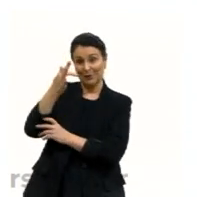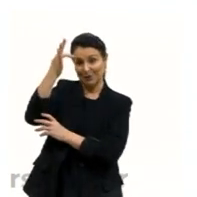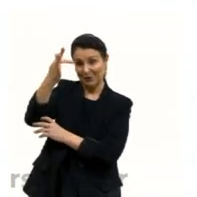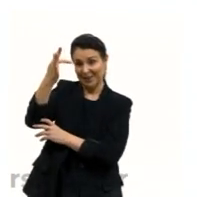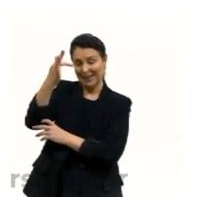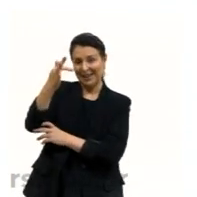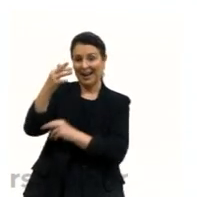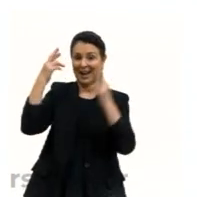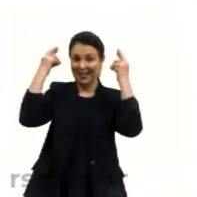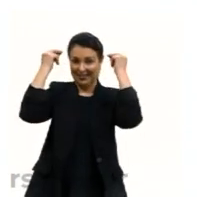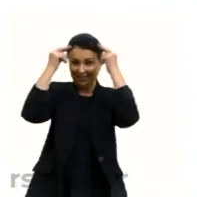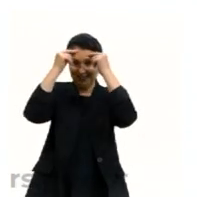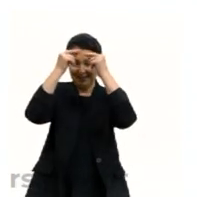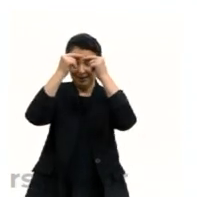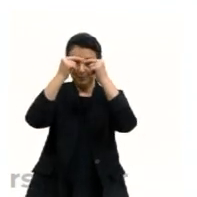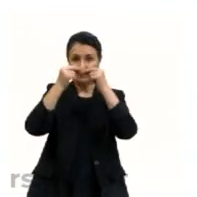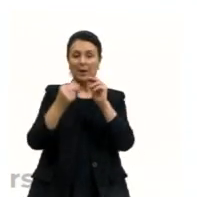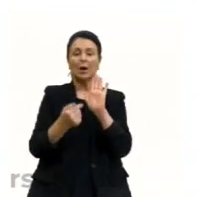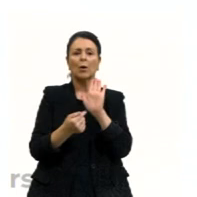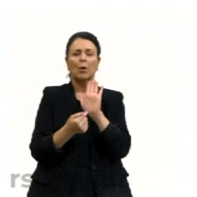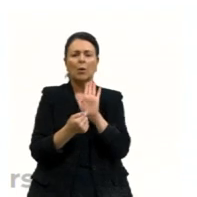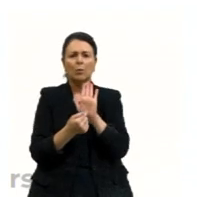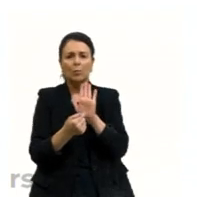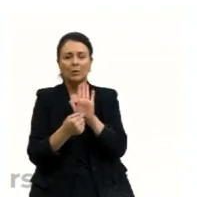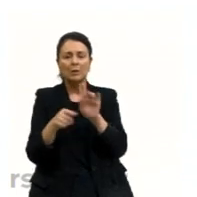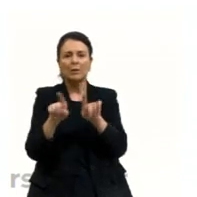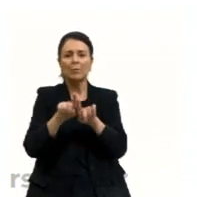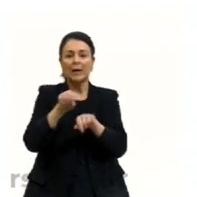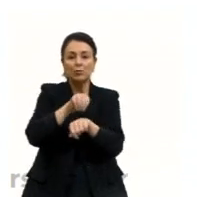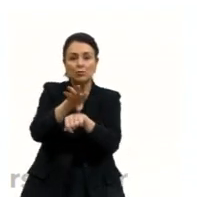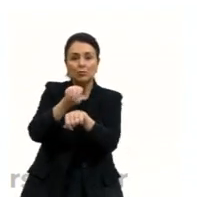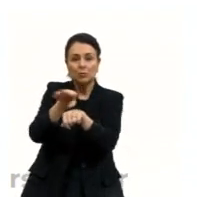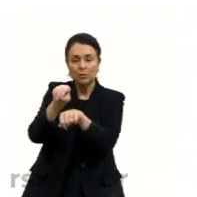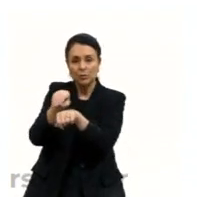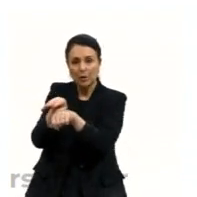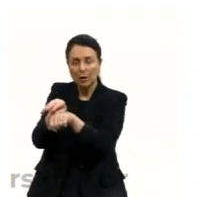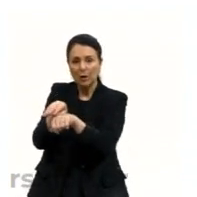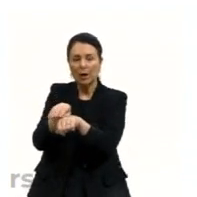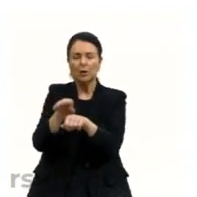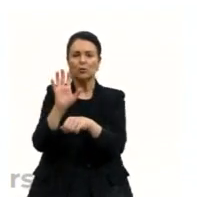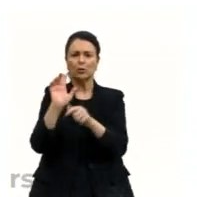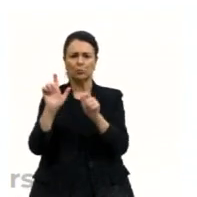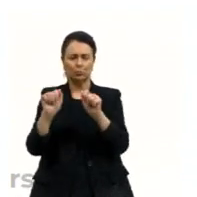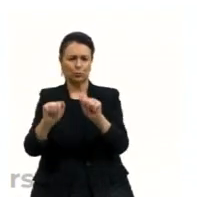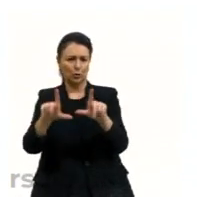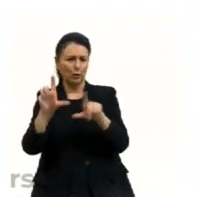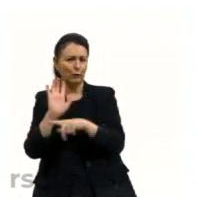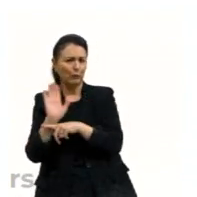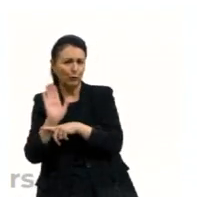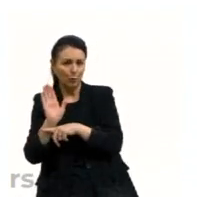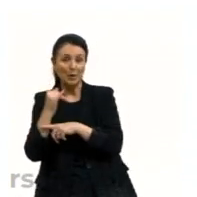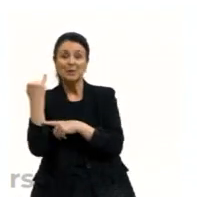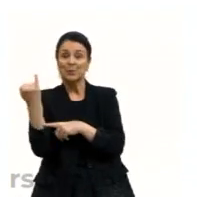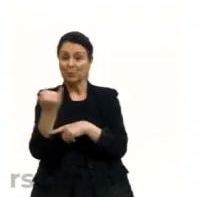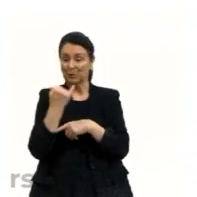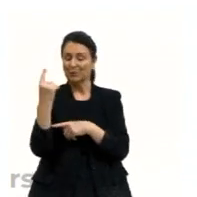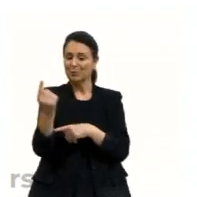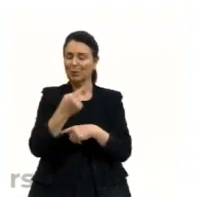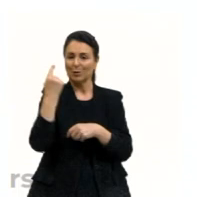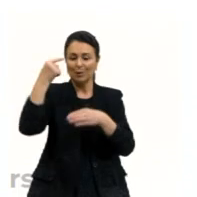eu trago aqui para vocês a indicação de alguns filmes que são importantes para nós